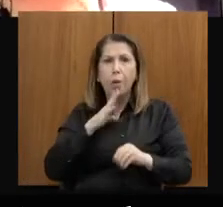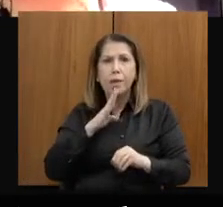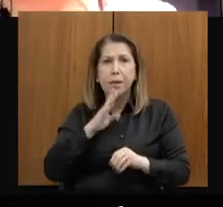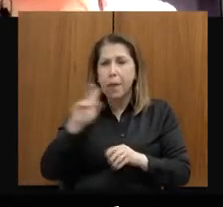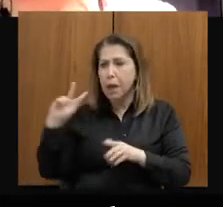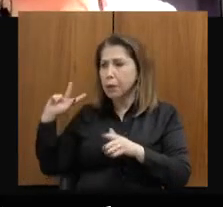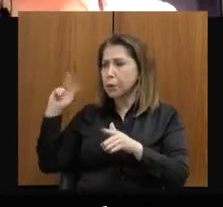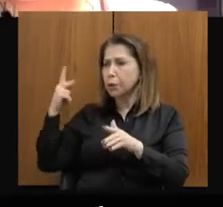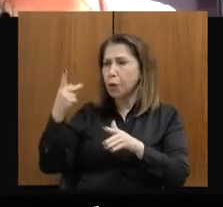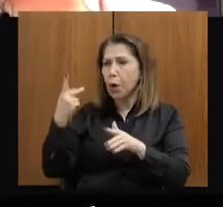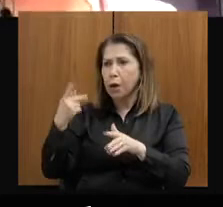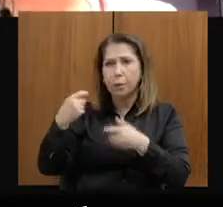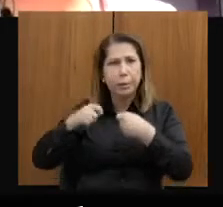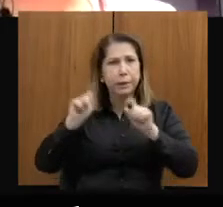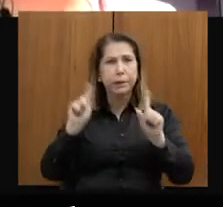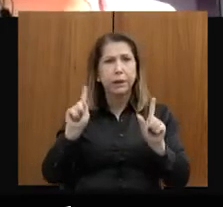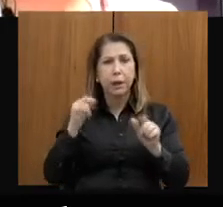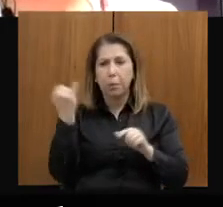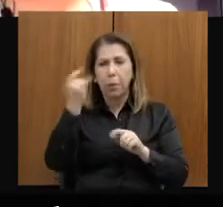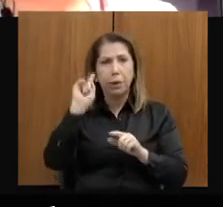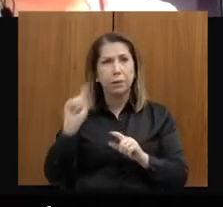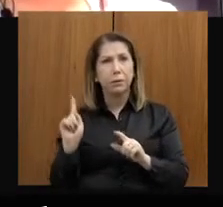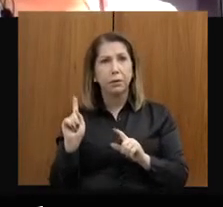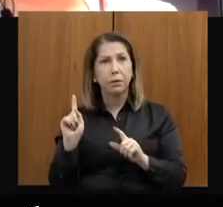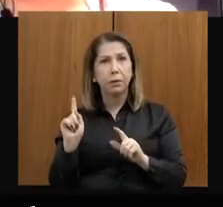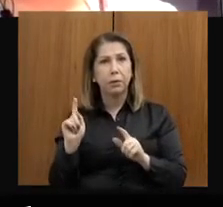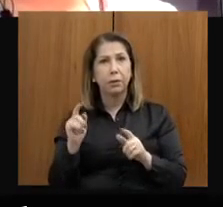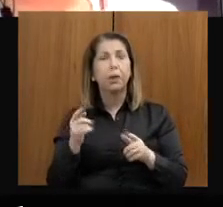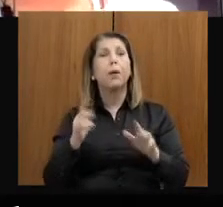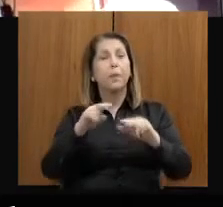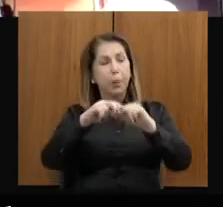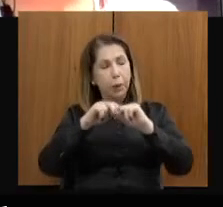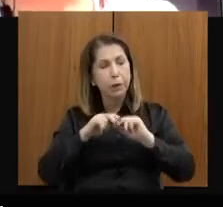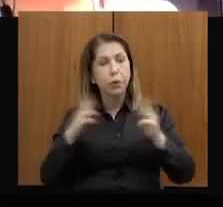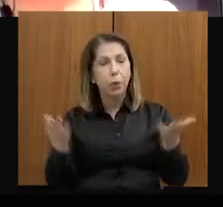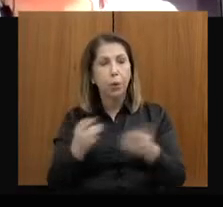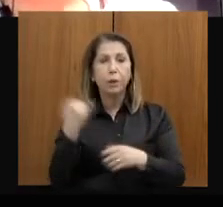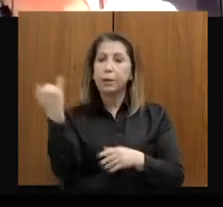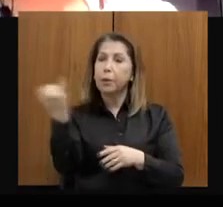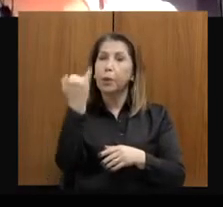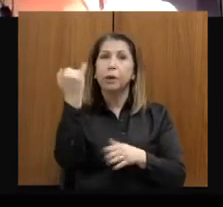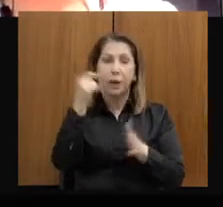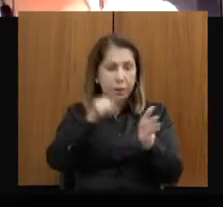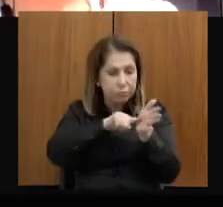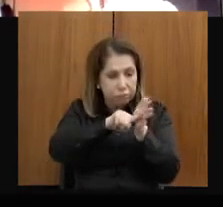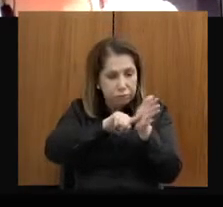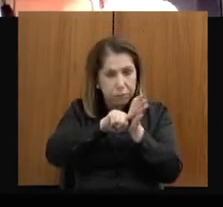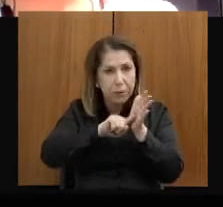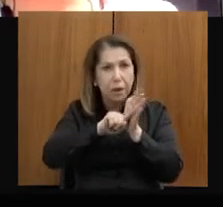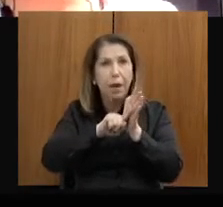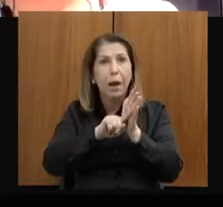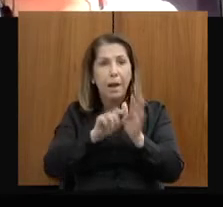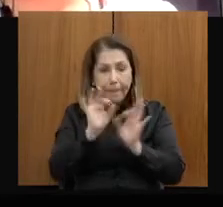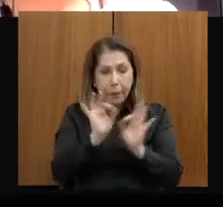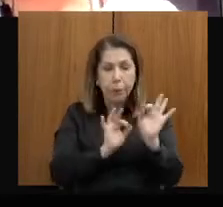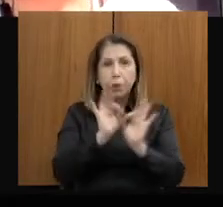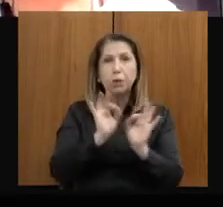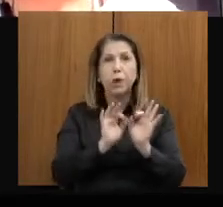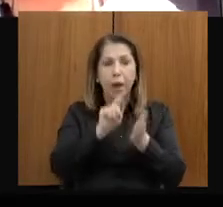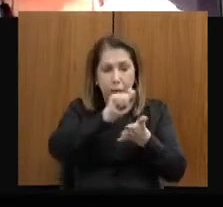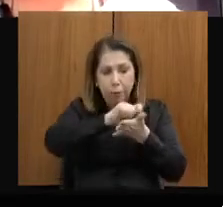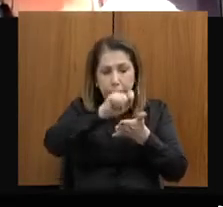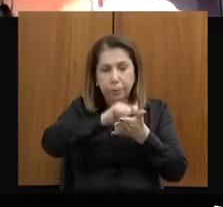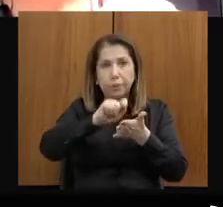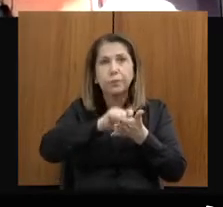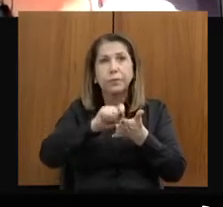das nossas histórias porque isso importa também para um projeto que sempre visou